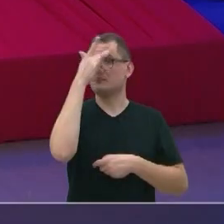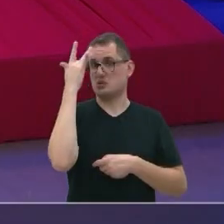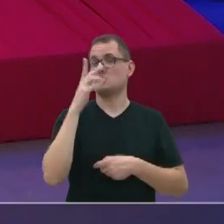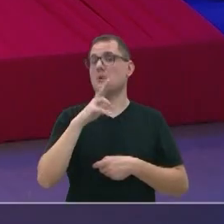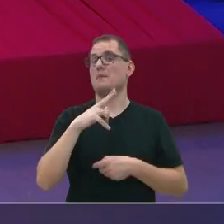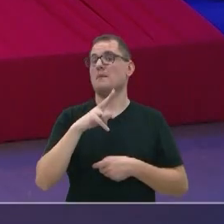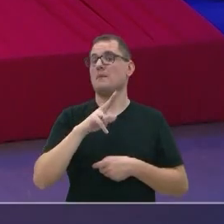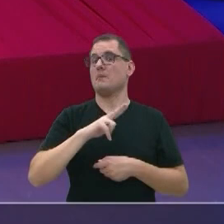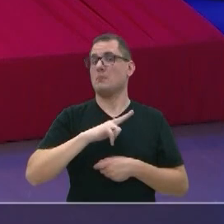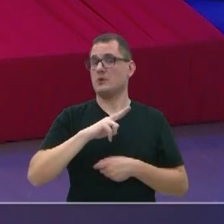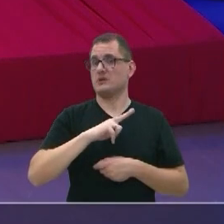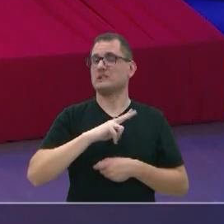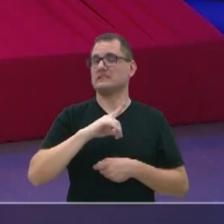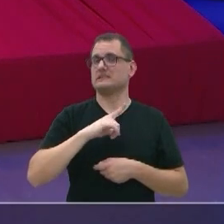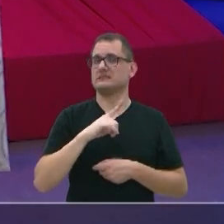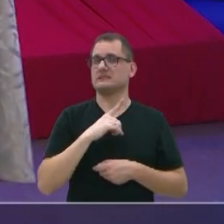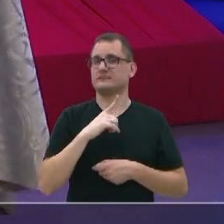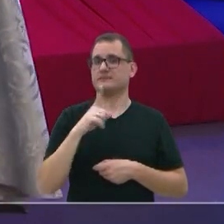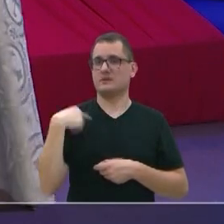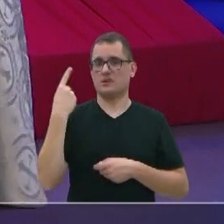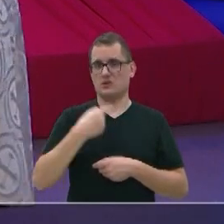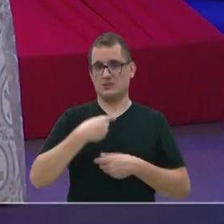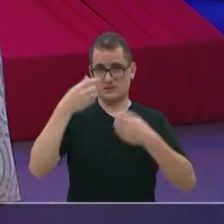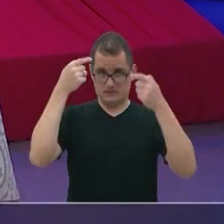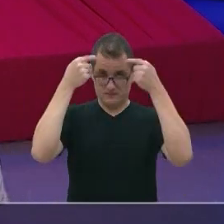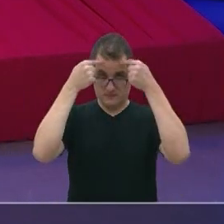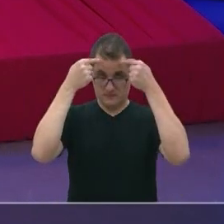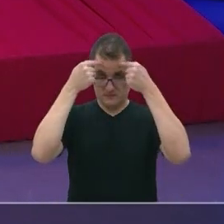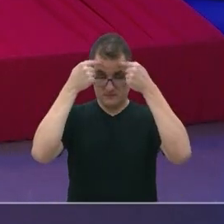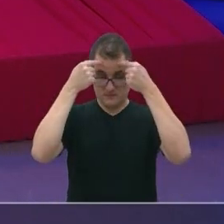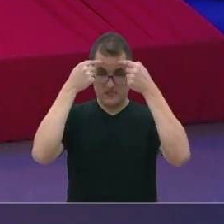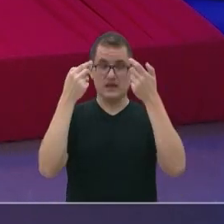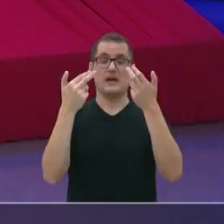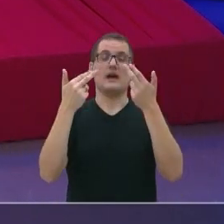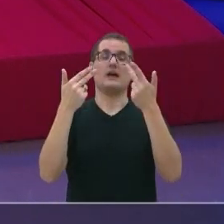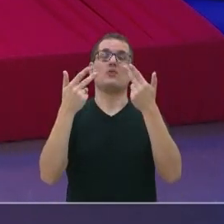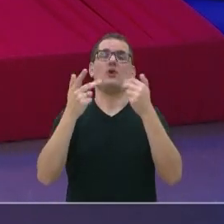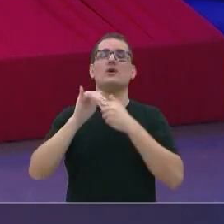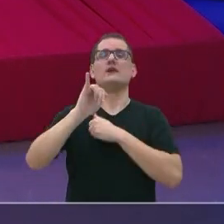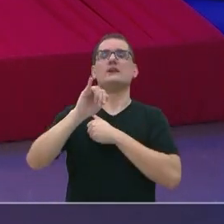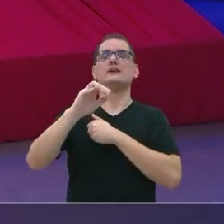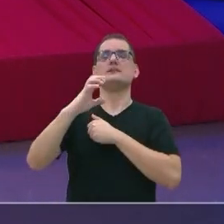a nossa mente é comparada a um iceberg.